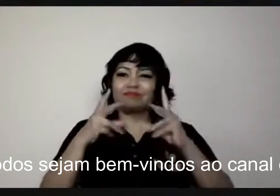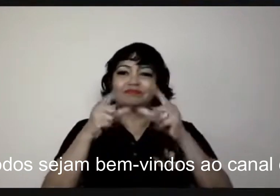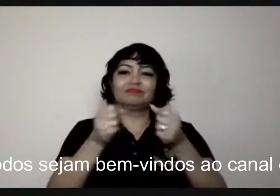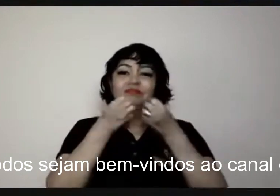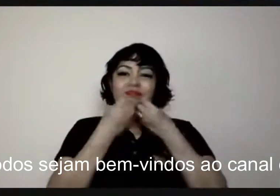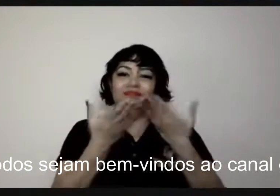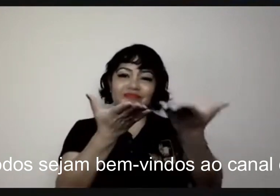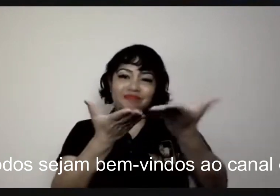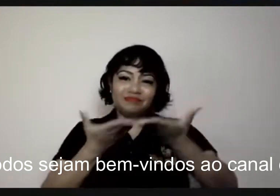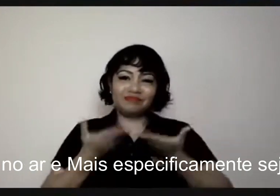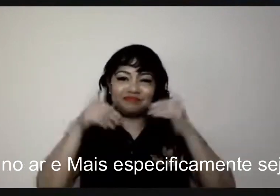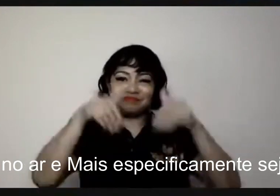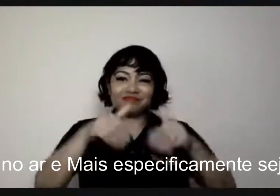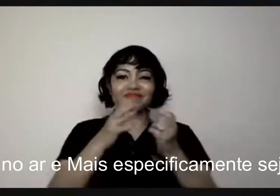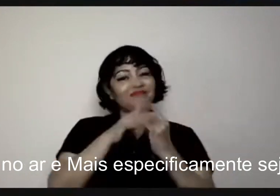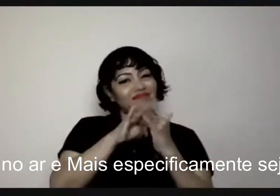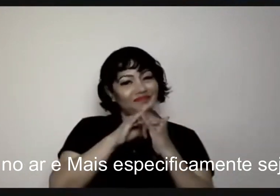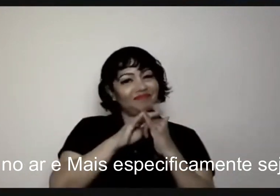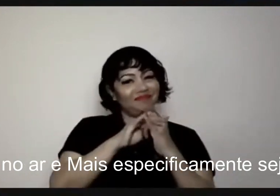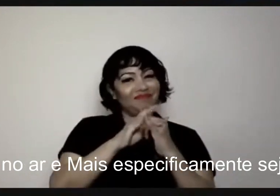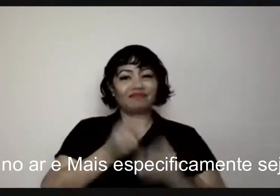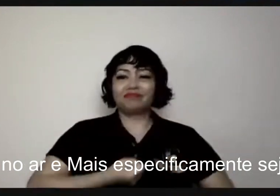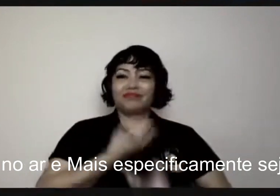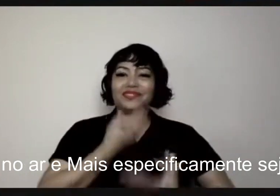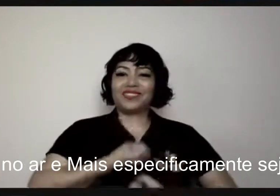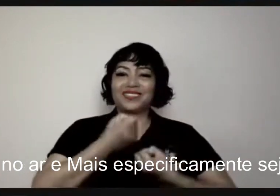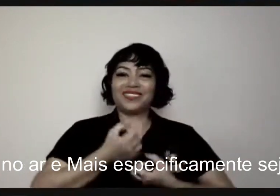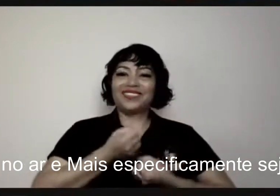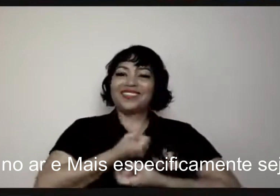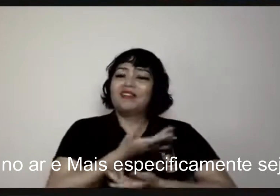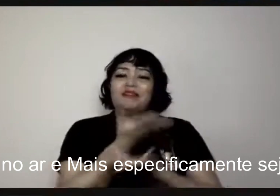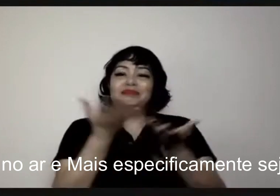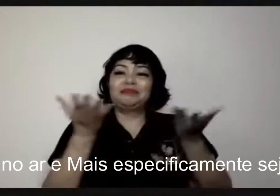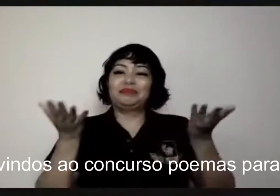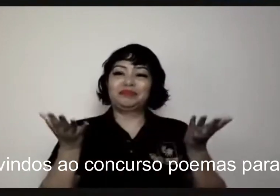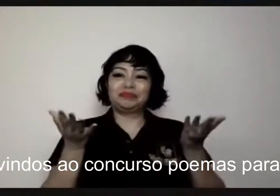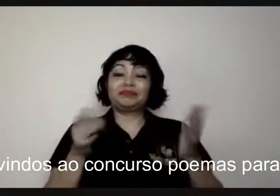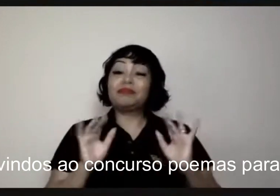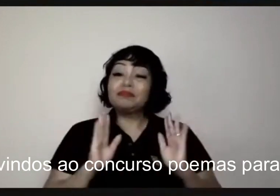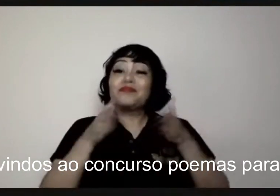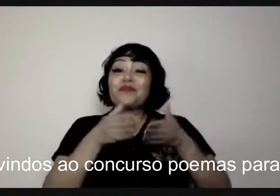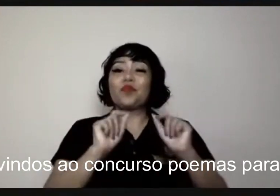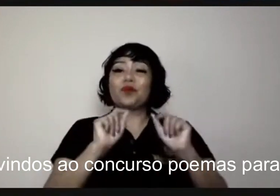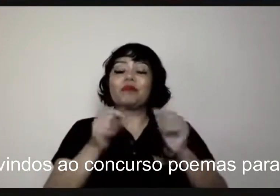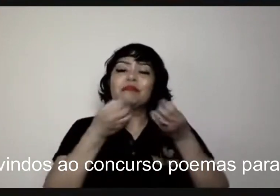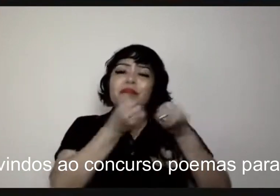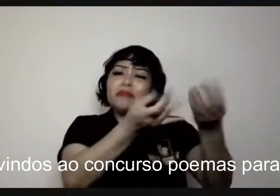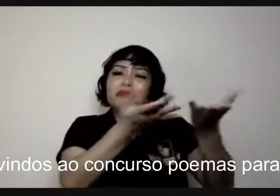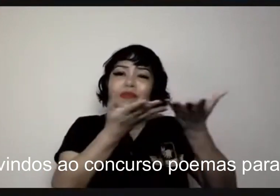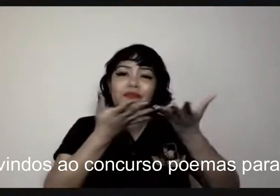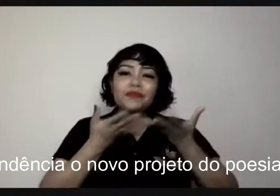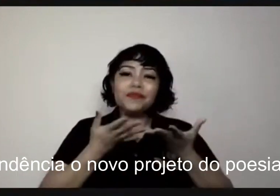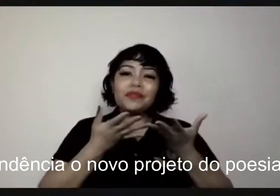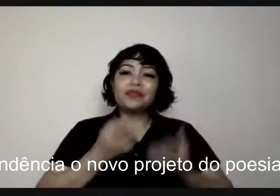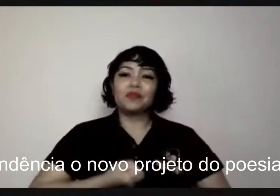da ao oficina, canal dois quadros Poesia no Ar. acima na tela E mais e um especificamente, quadro sejam abaixo bem-vindos ao centralizado. concurso No Poemas